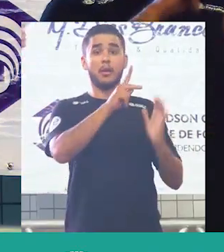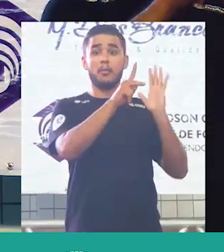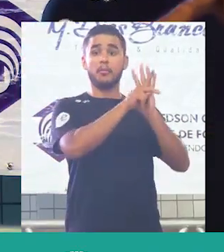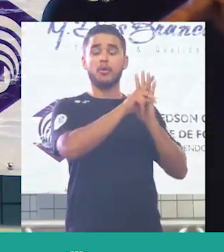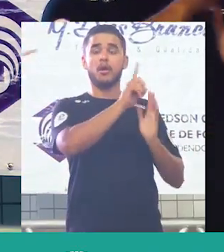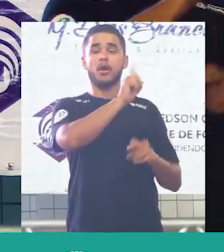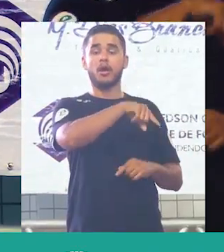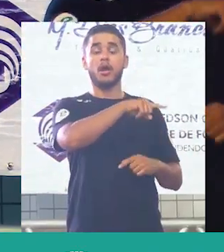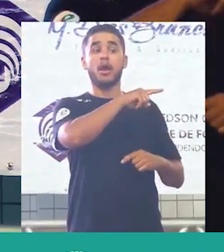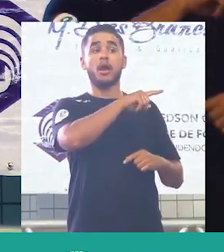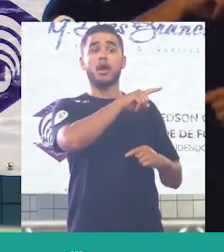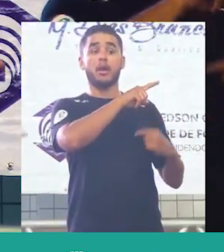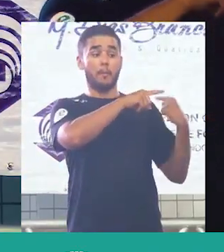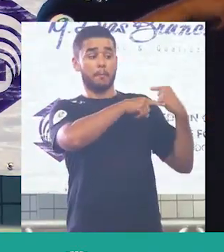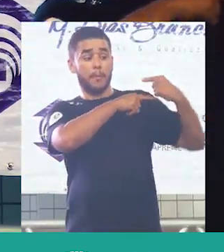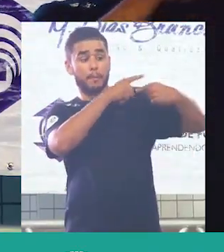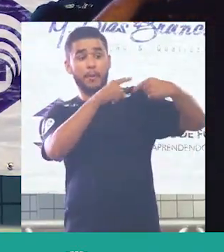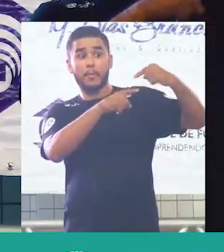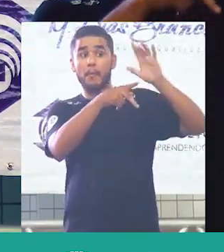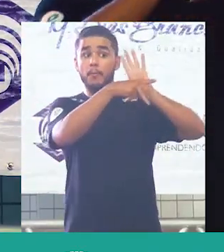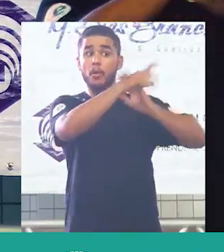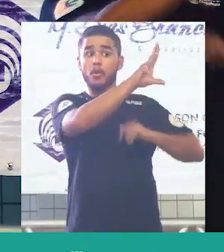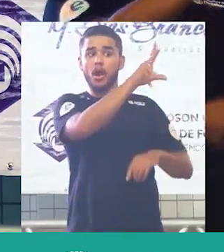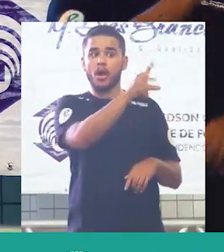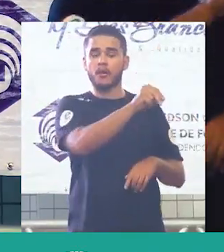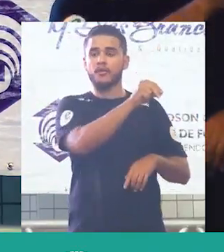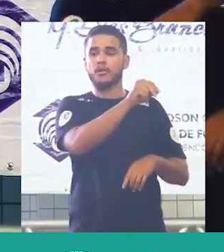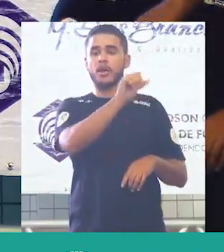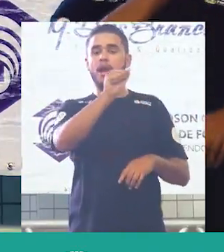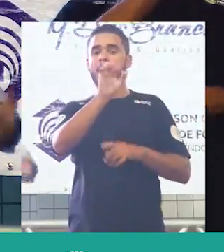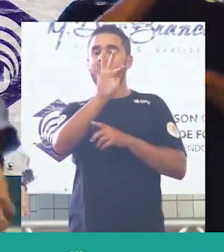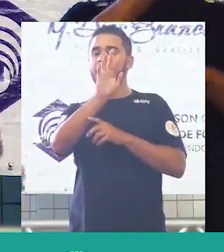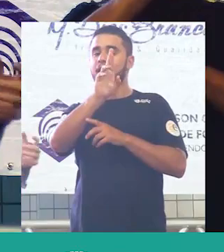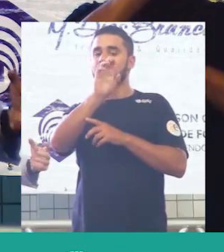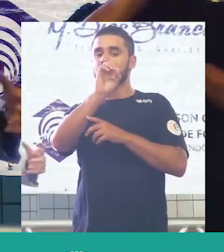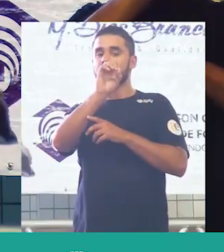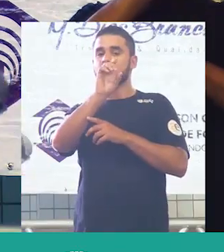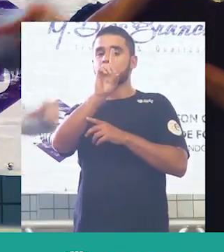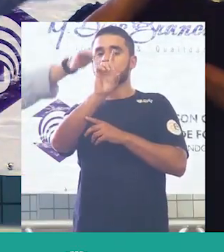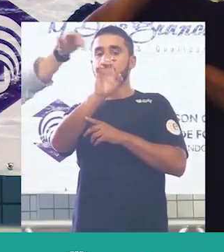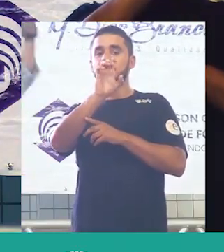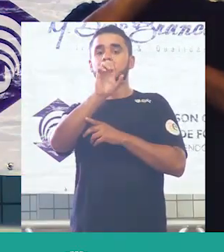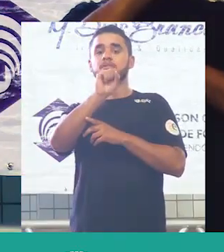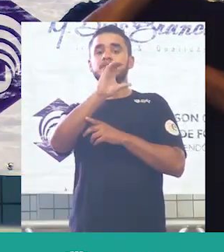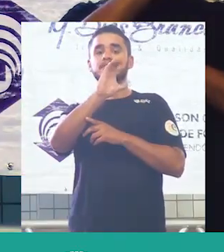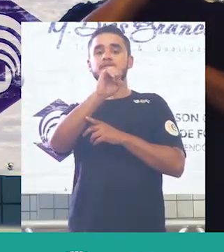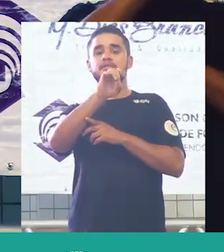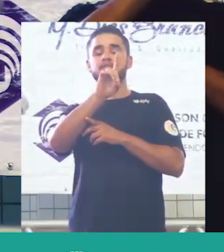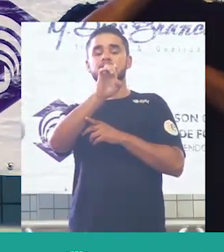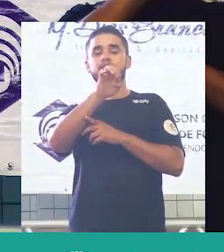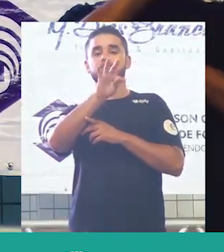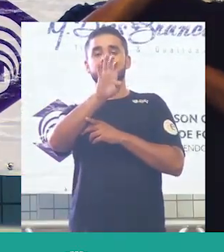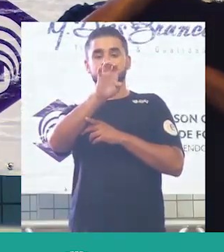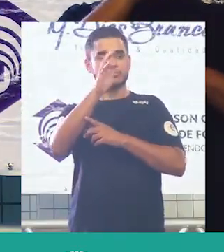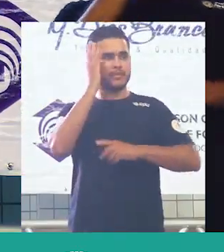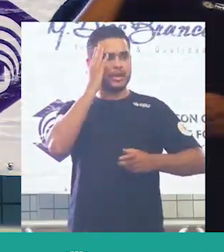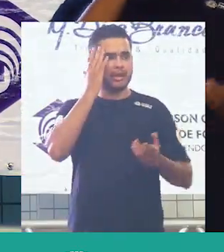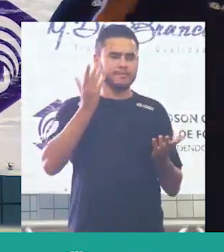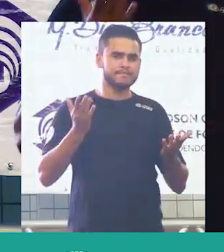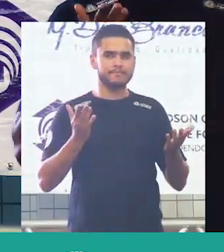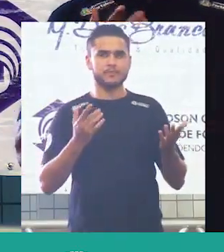que também, vamos ser sinceros, né? O descendente, assim, quando tu vê um cara bem grandão, brancão,